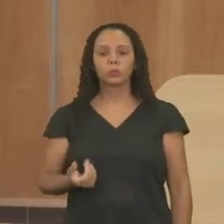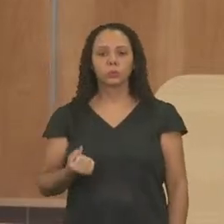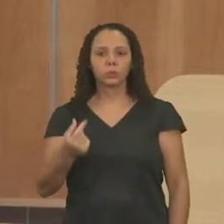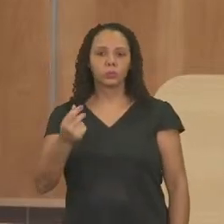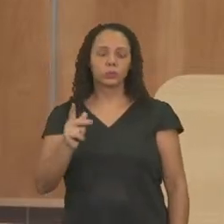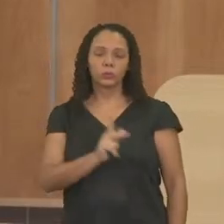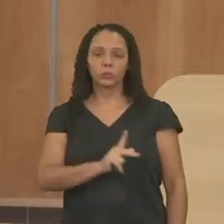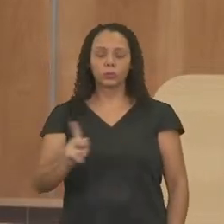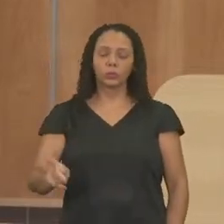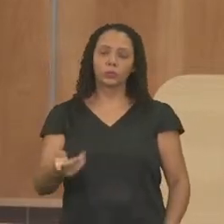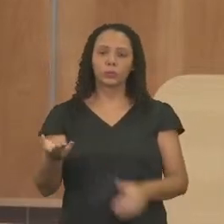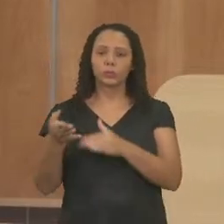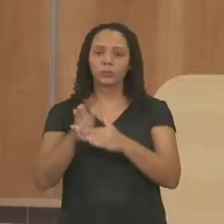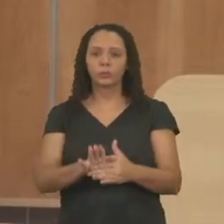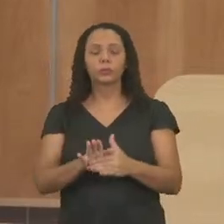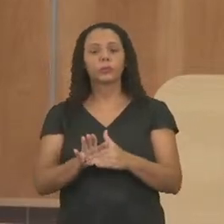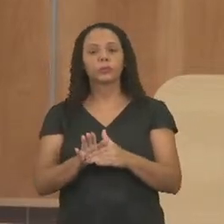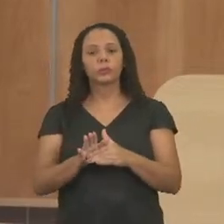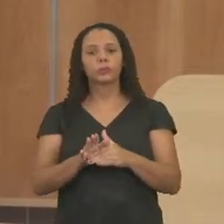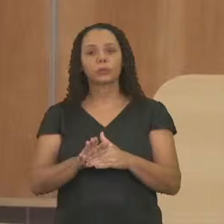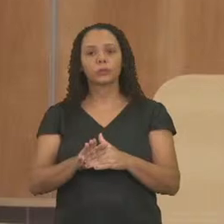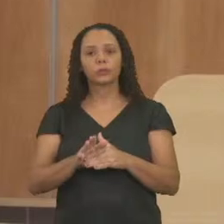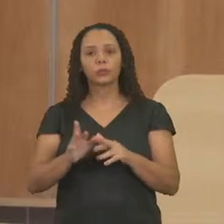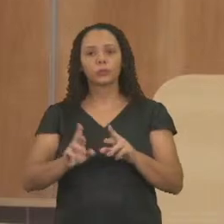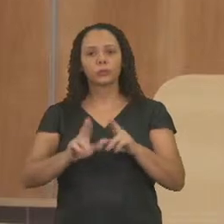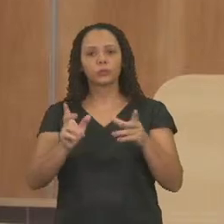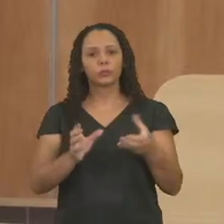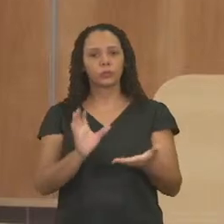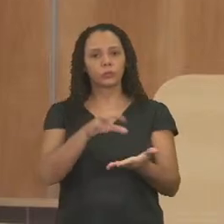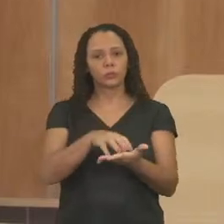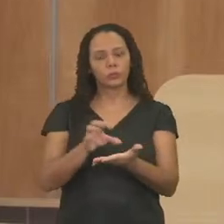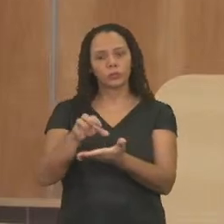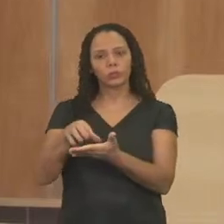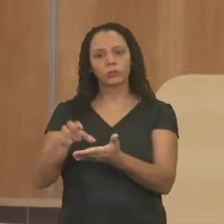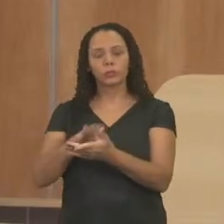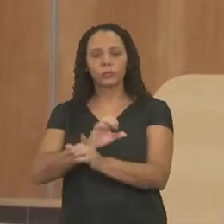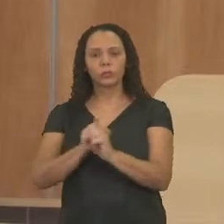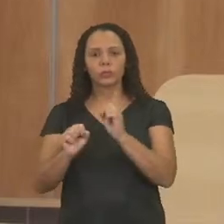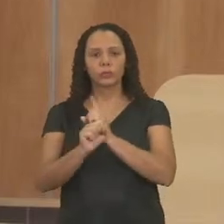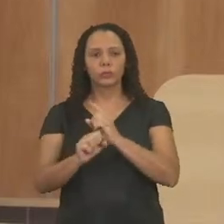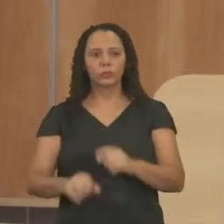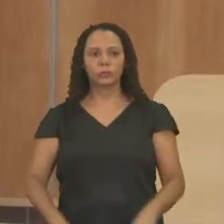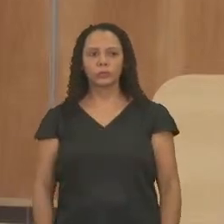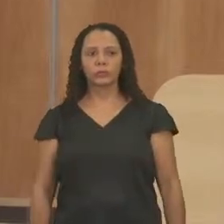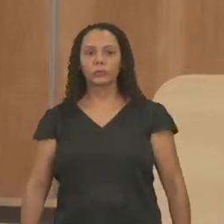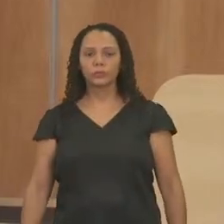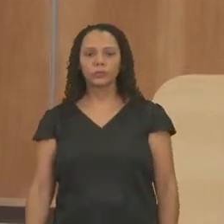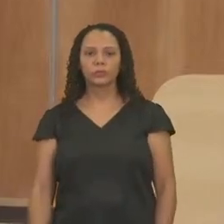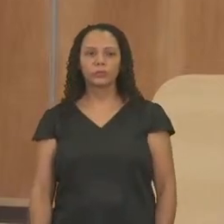a colaboração entre diferentes setores da sociedade.